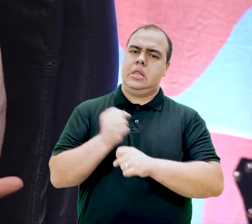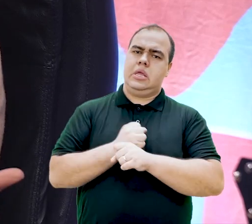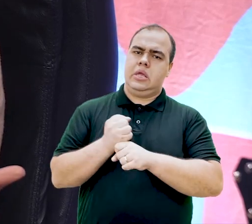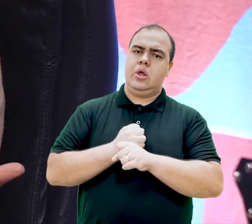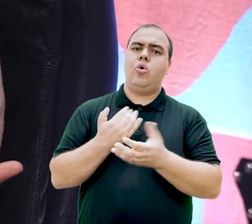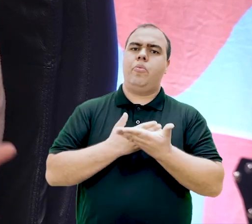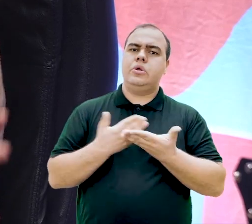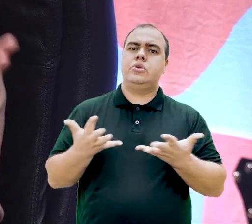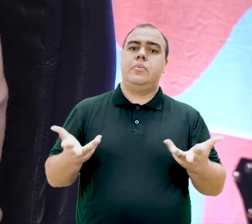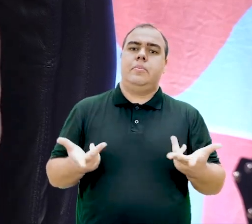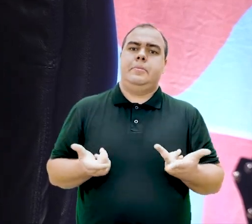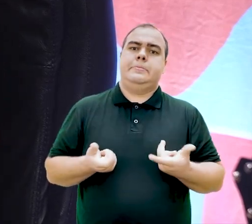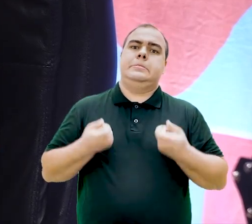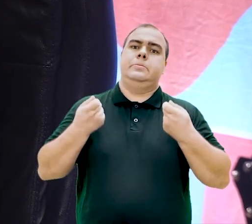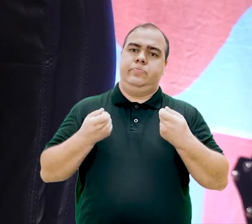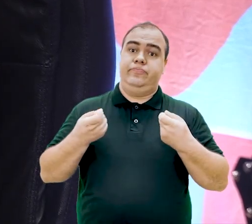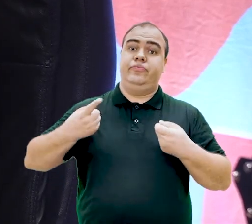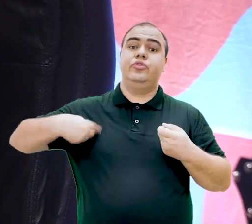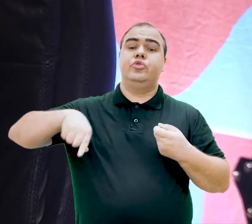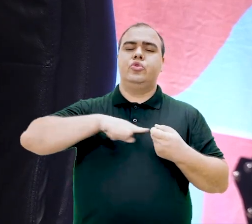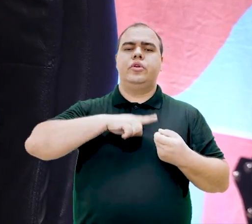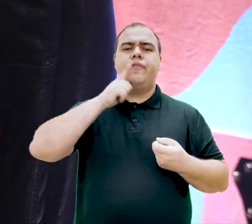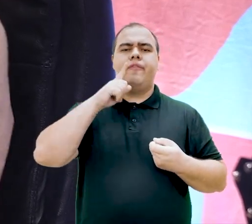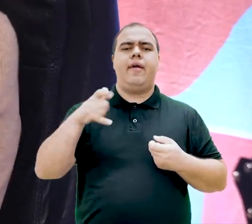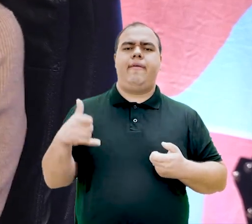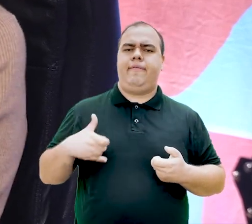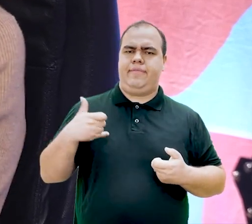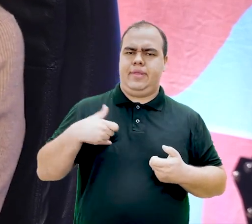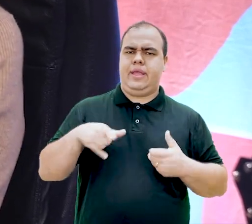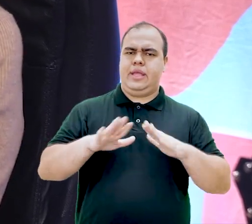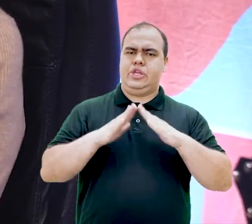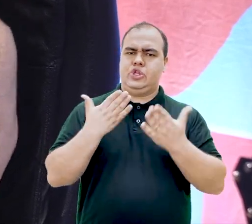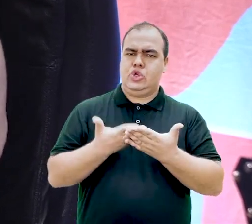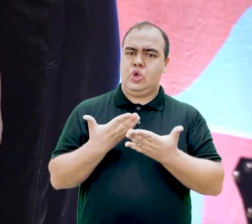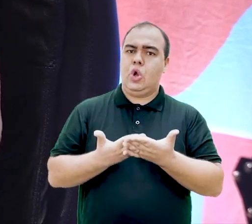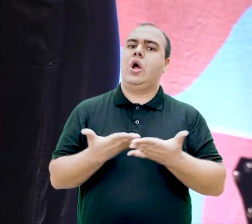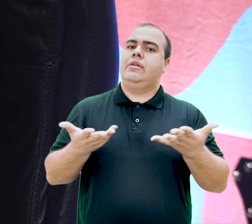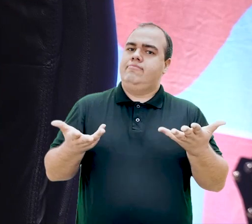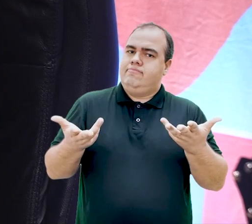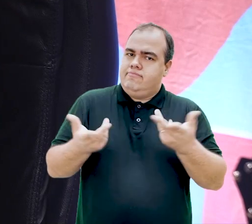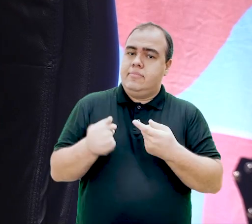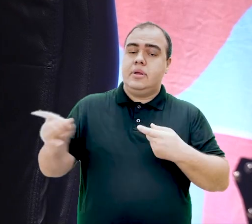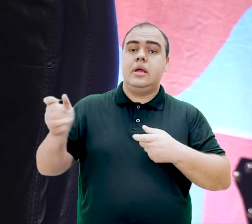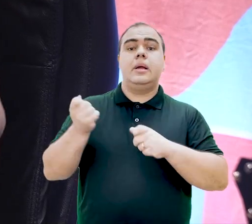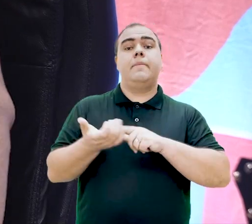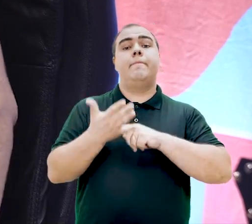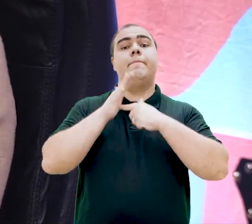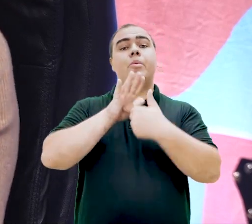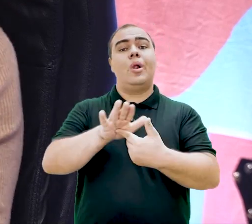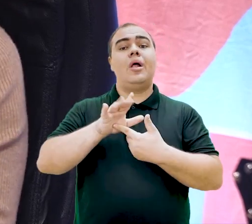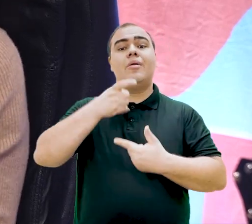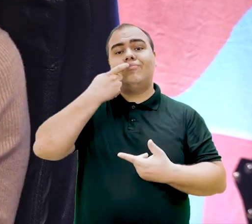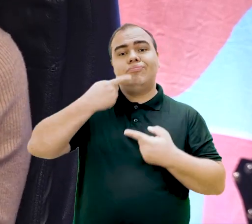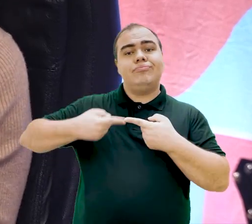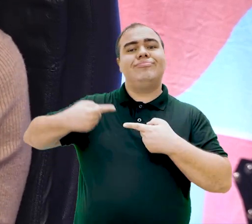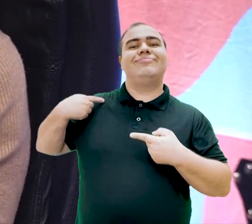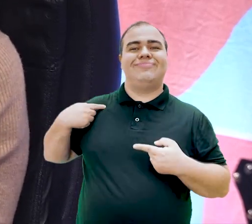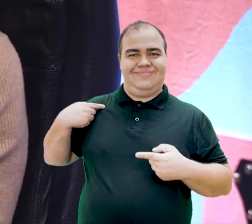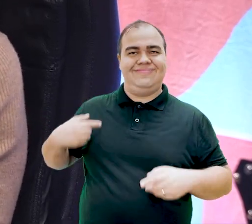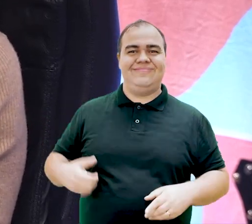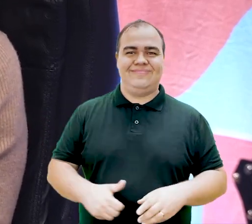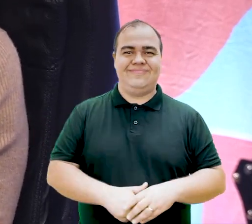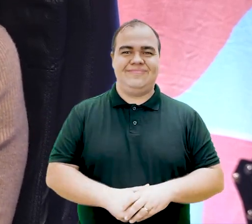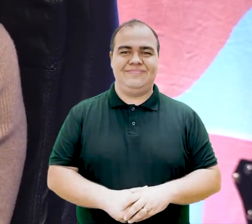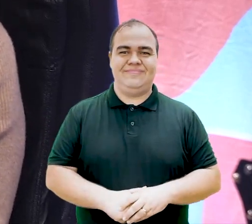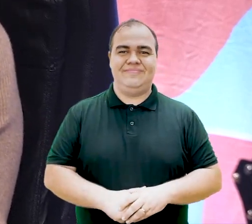ter uma sofisticação melhor então é nossa idade dessa escola que a Lucila tá dizendo essa bela escola que ela tá traçando gente é de ontem Vocês